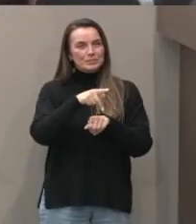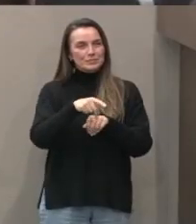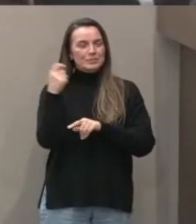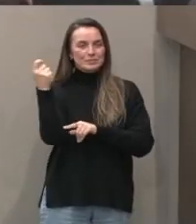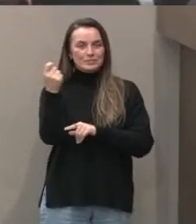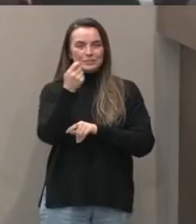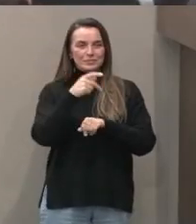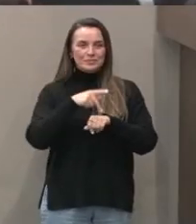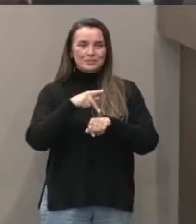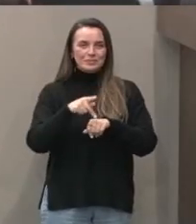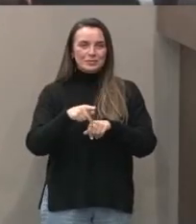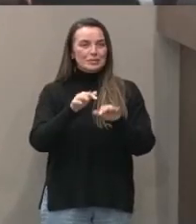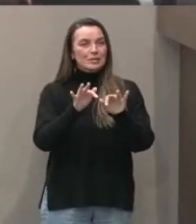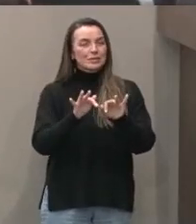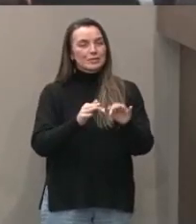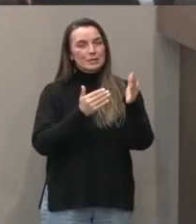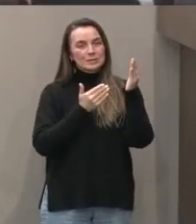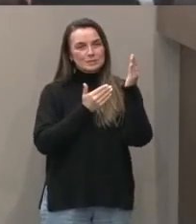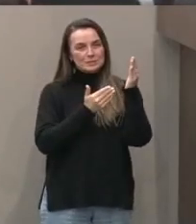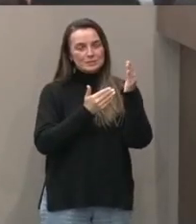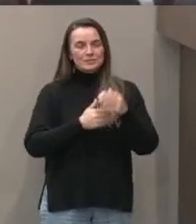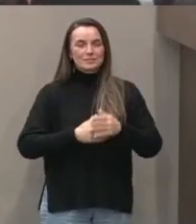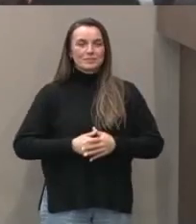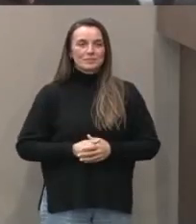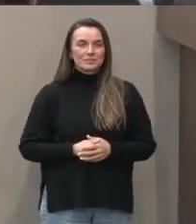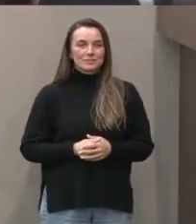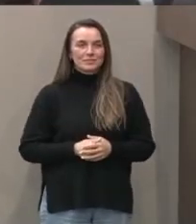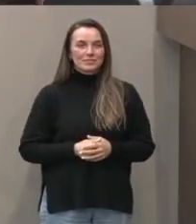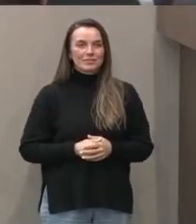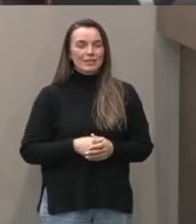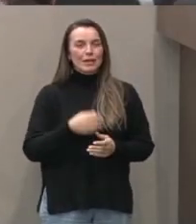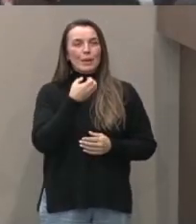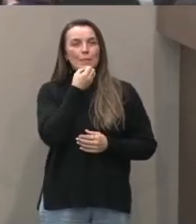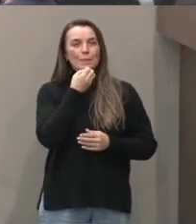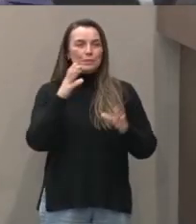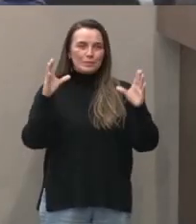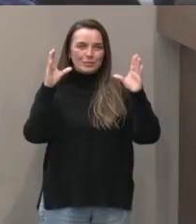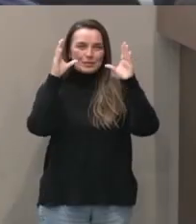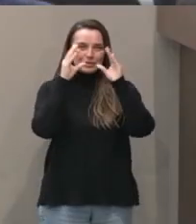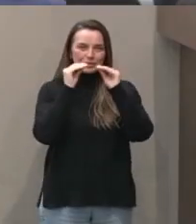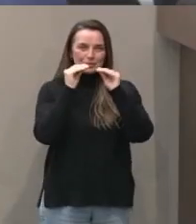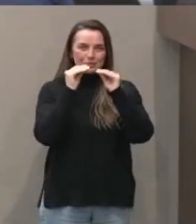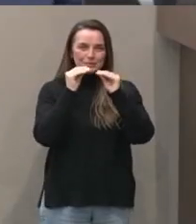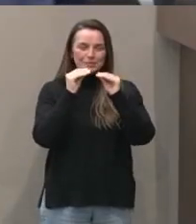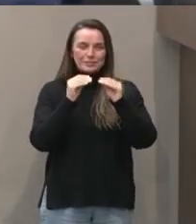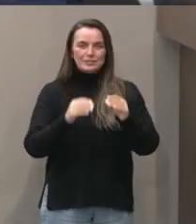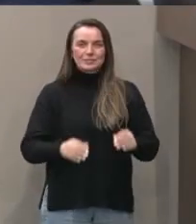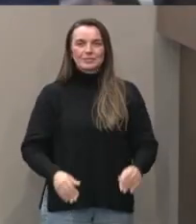Fundo, fica encerrada a presente solenidade. Tenham todos uma ótima noite.